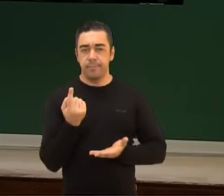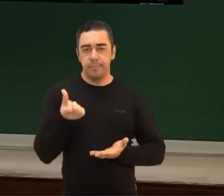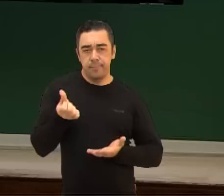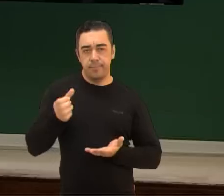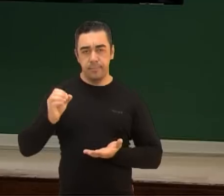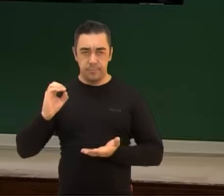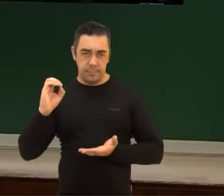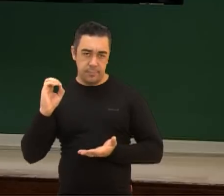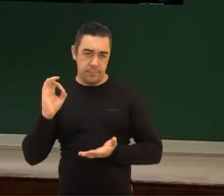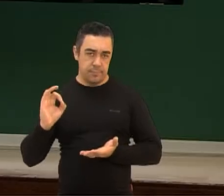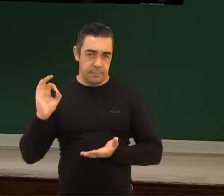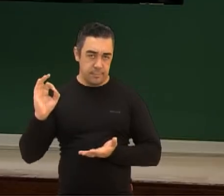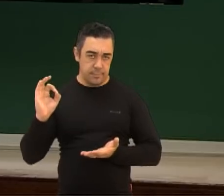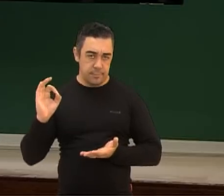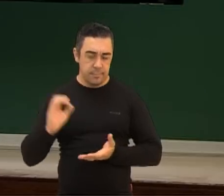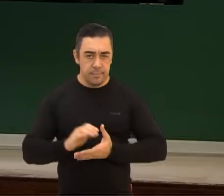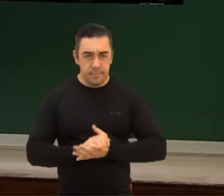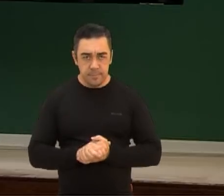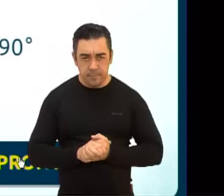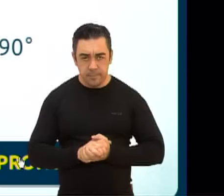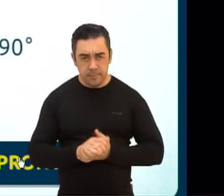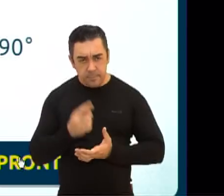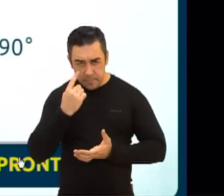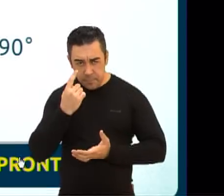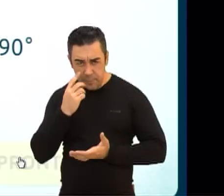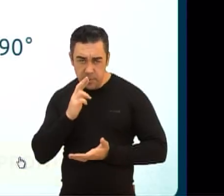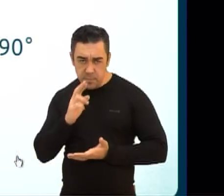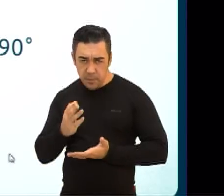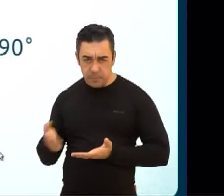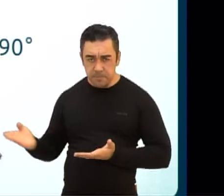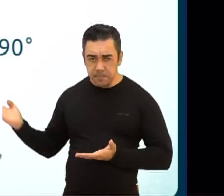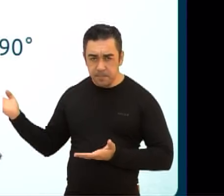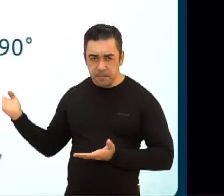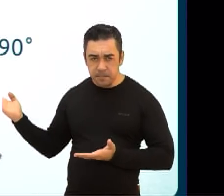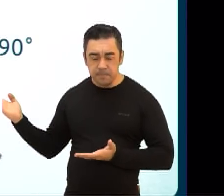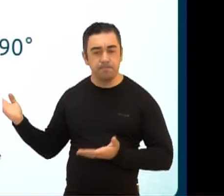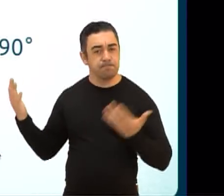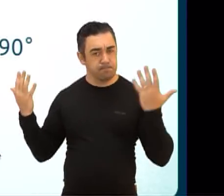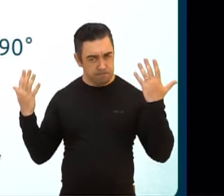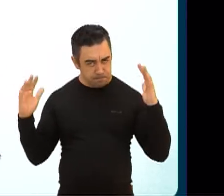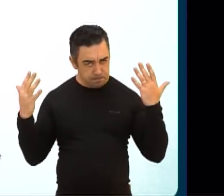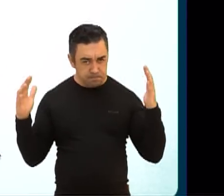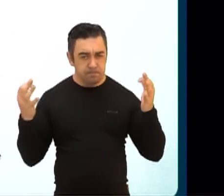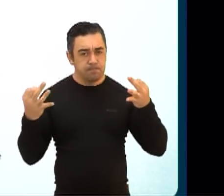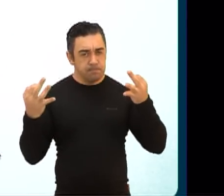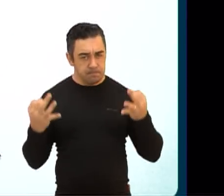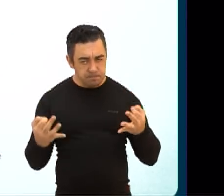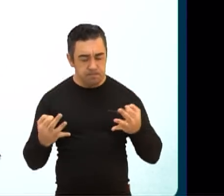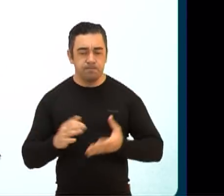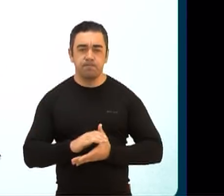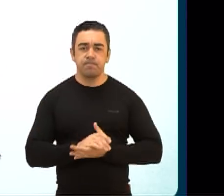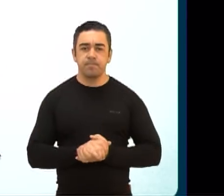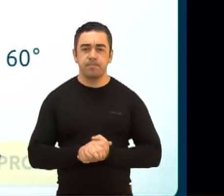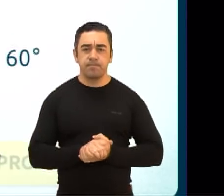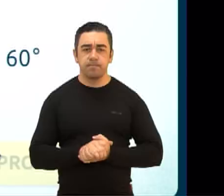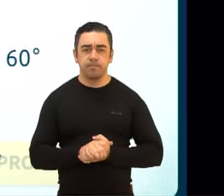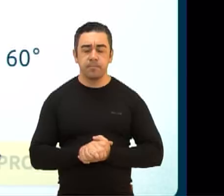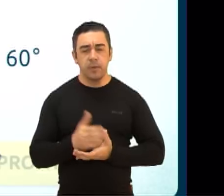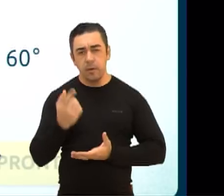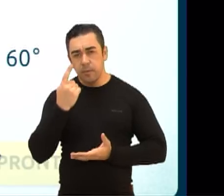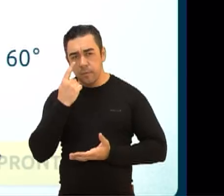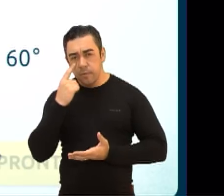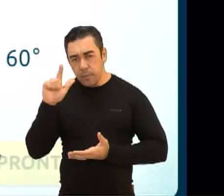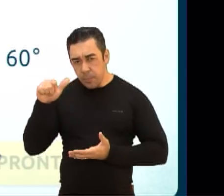de 160 graus, não é mesmo? Vamos ver? Então, está correto. Vamos para a